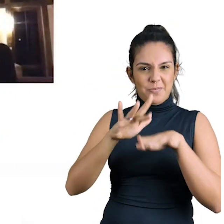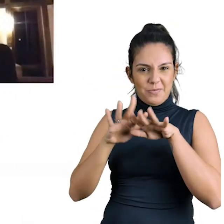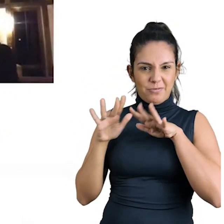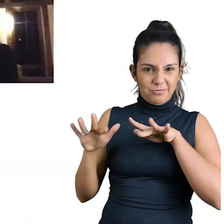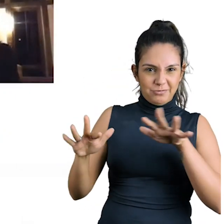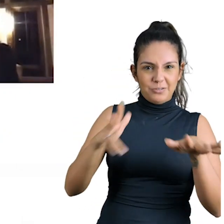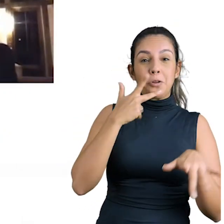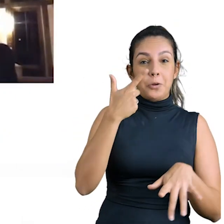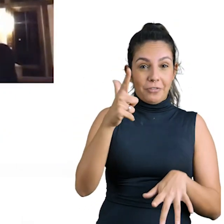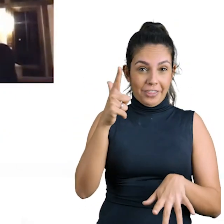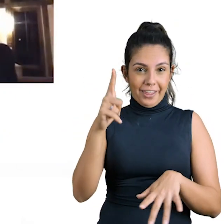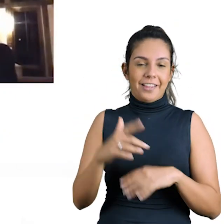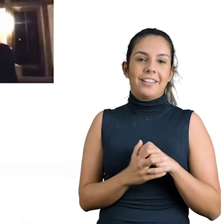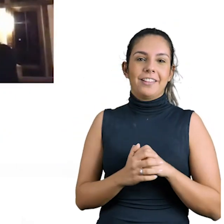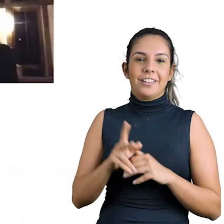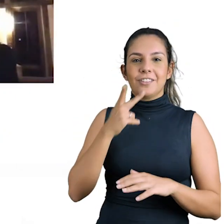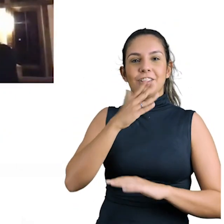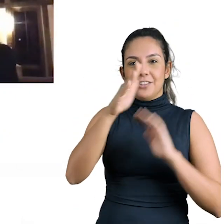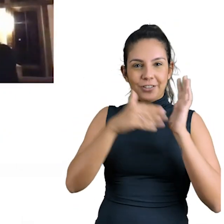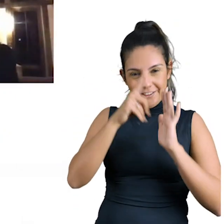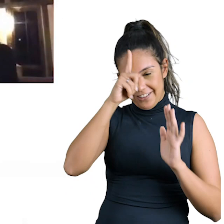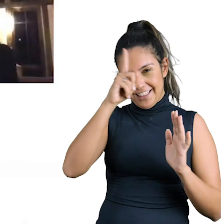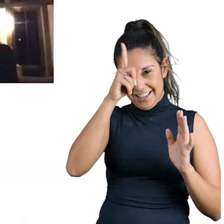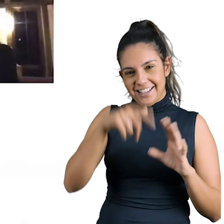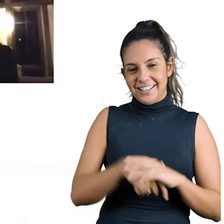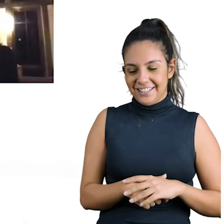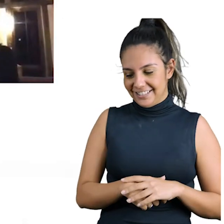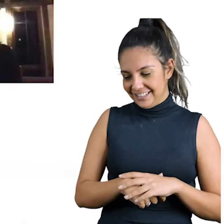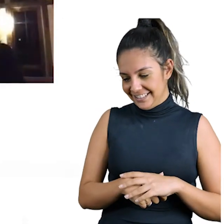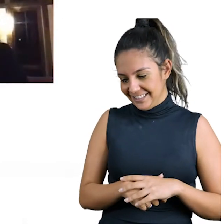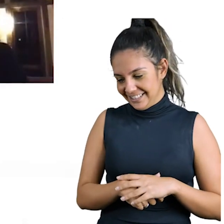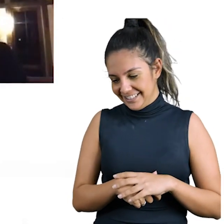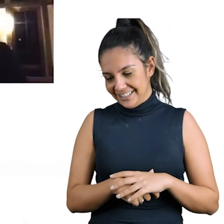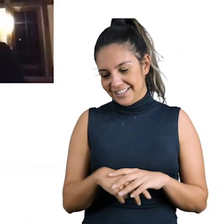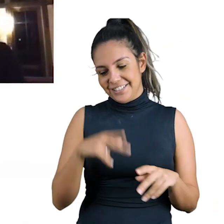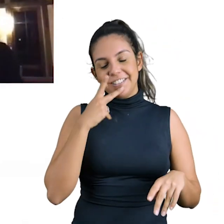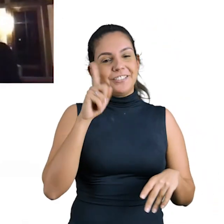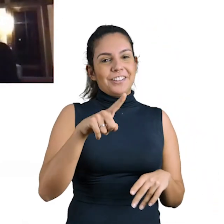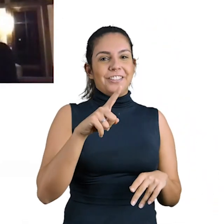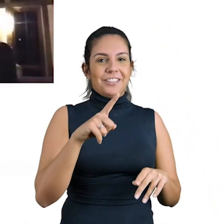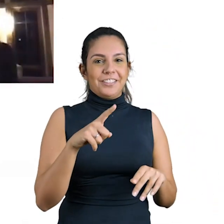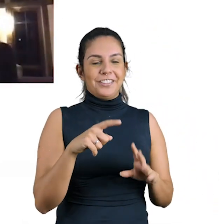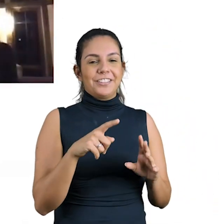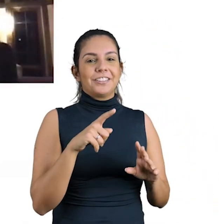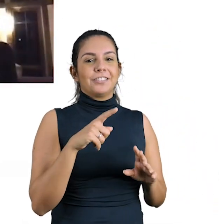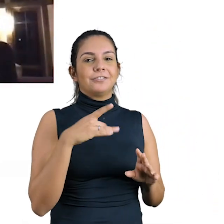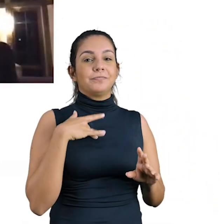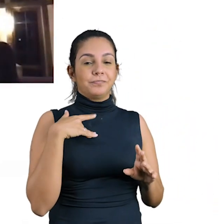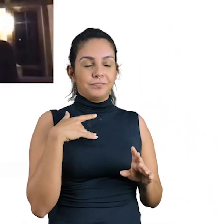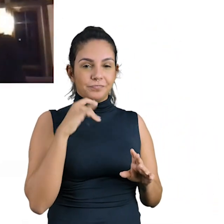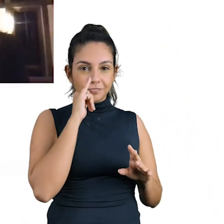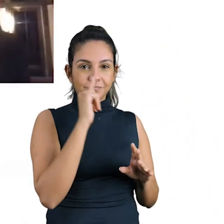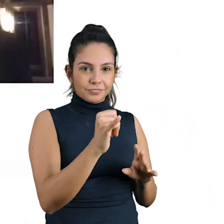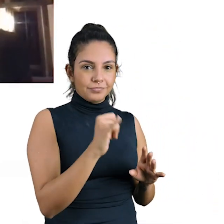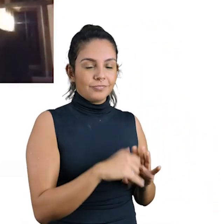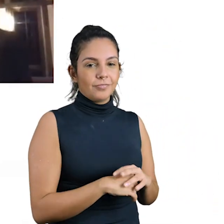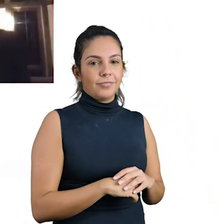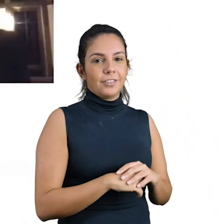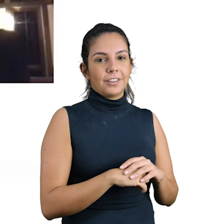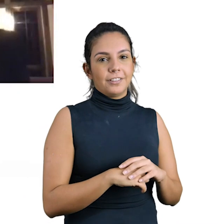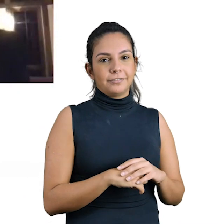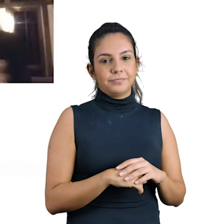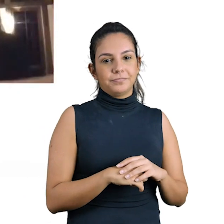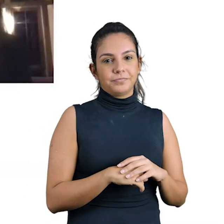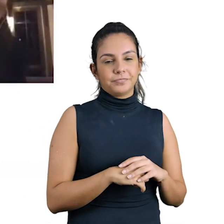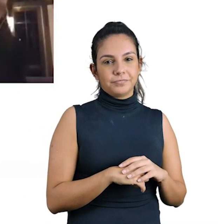lá em Araxá que não tem. Estou inventando já, pelo amor de Deus. Já está uma invenção total, né? Santa Mas eu te avisei que